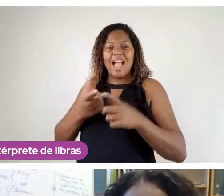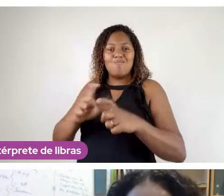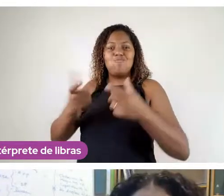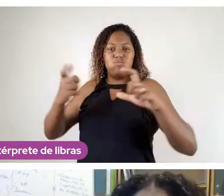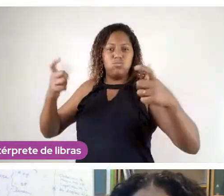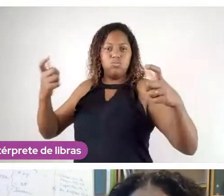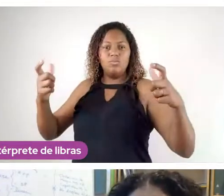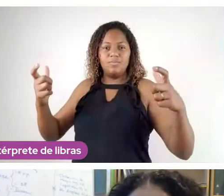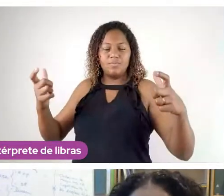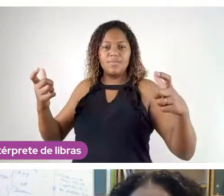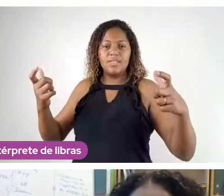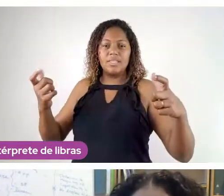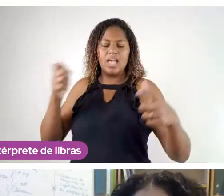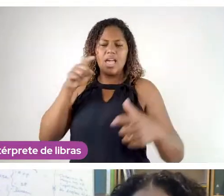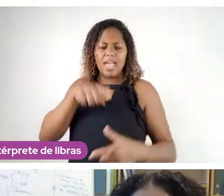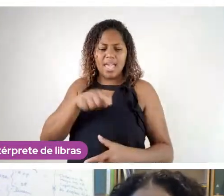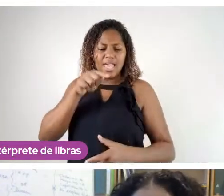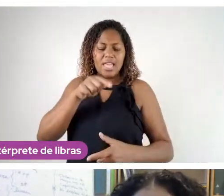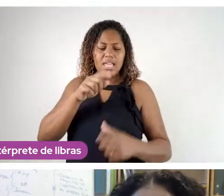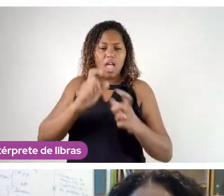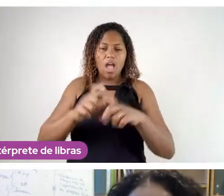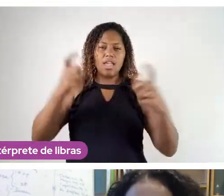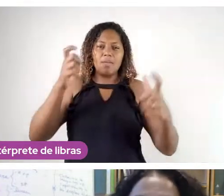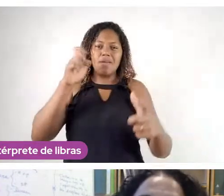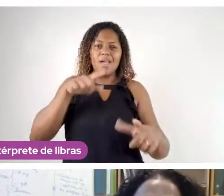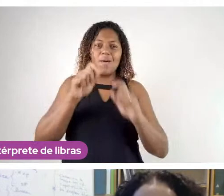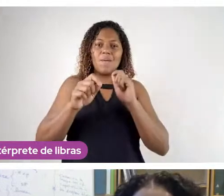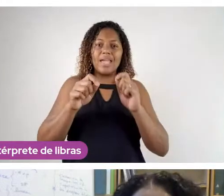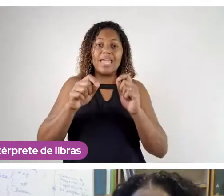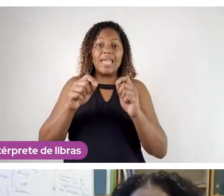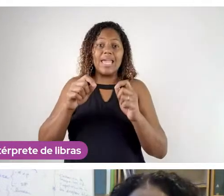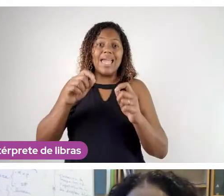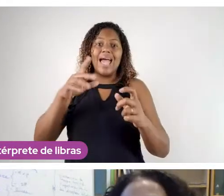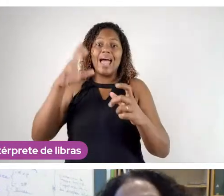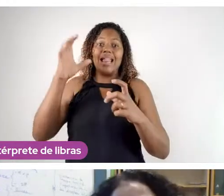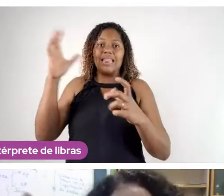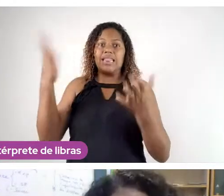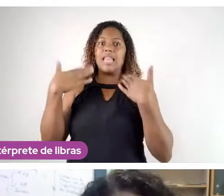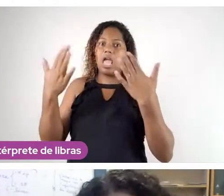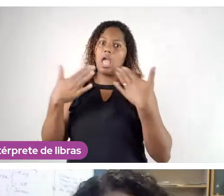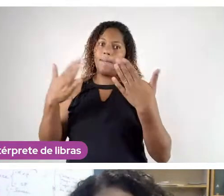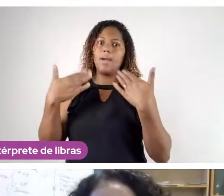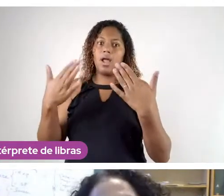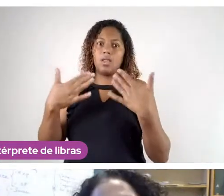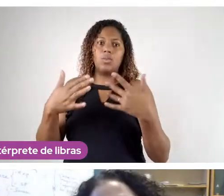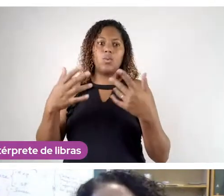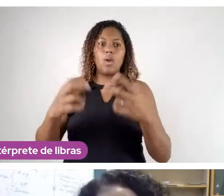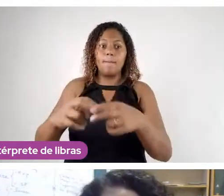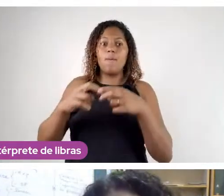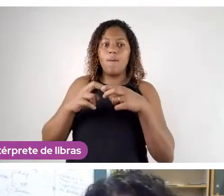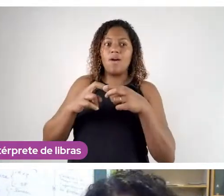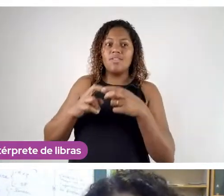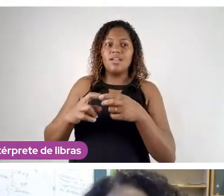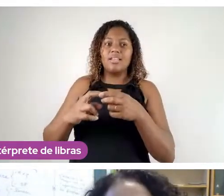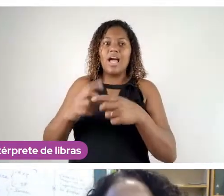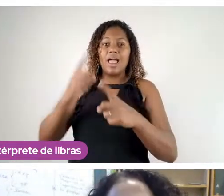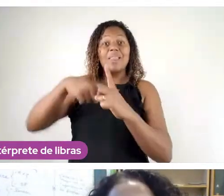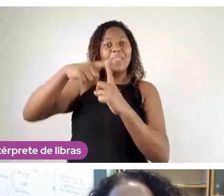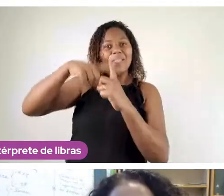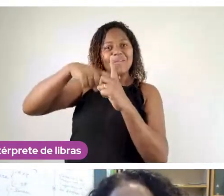esse crescimento, ele é afetado pela temperatura. Então, de maneira geral, aumenta a